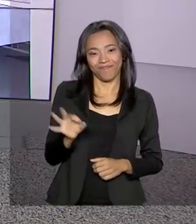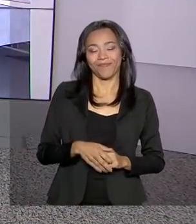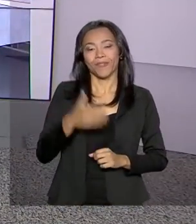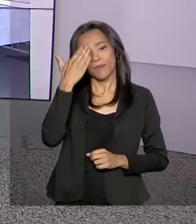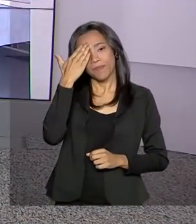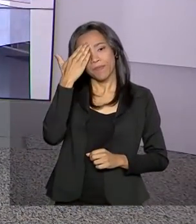participação. Obrigado. Obrigado.